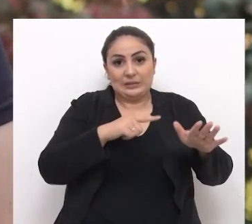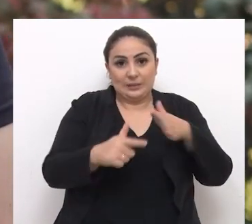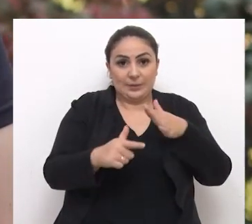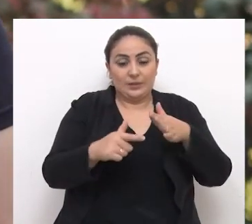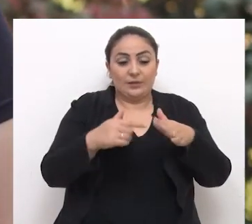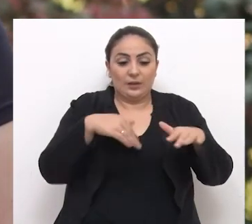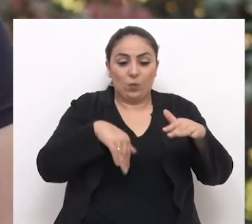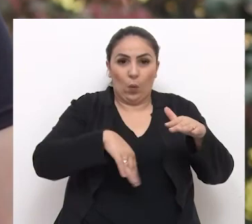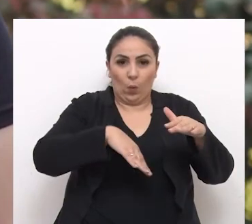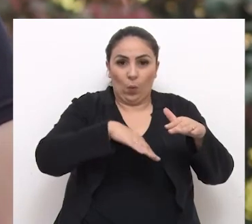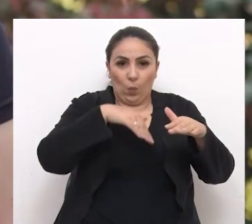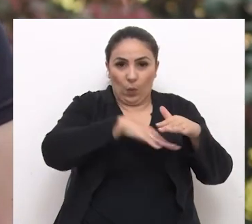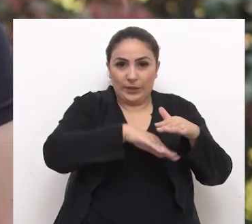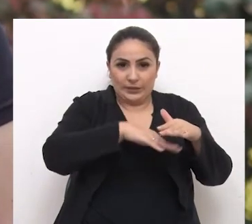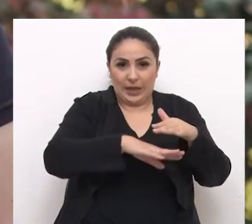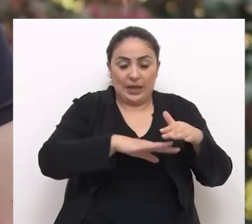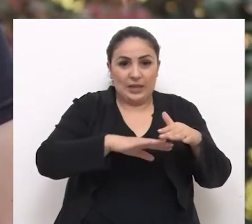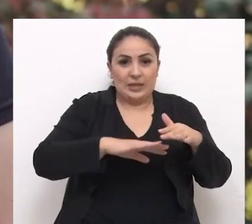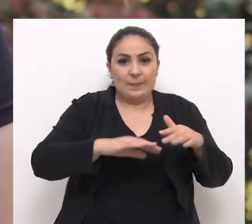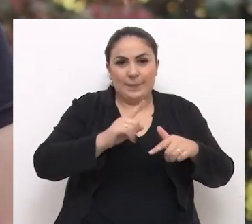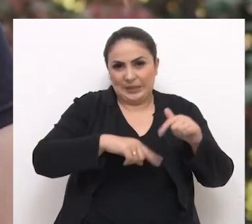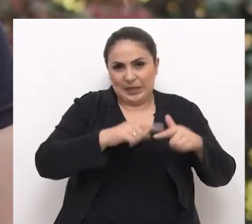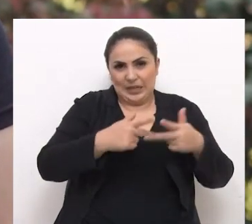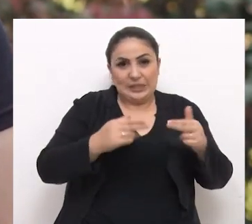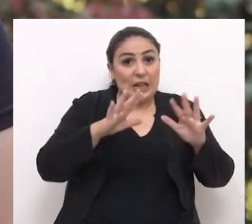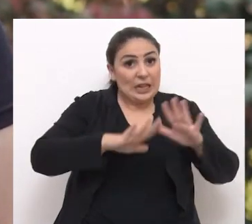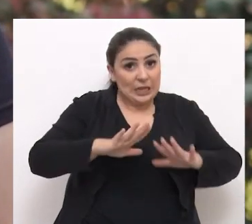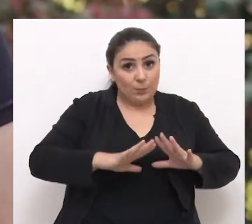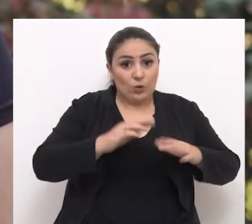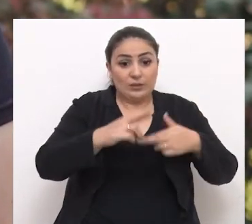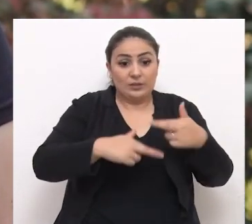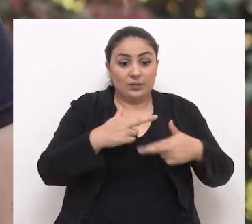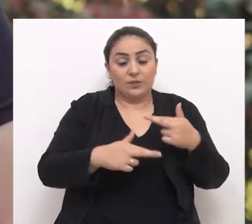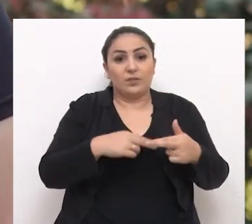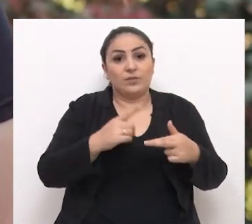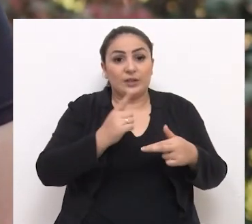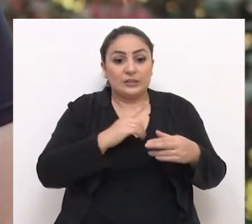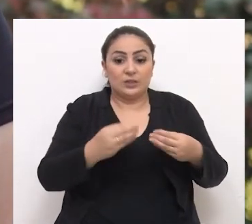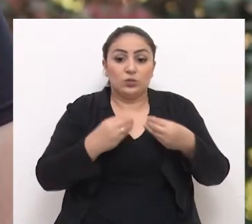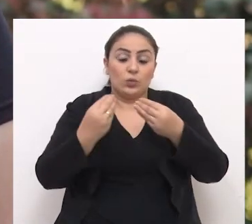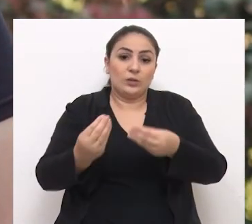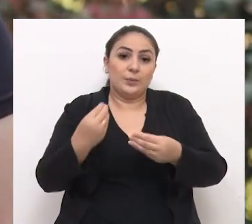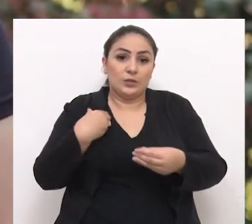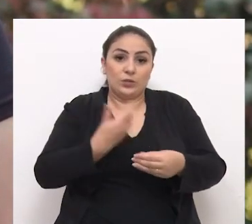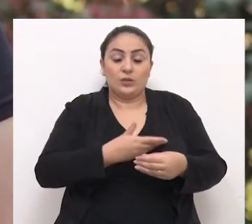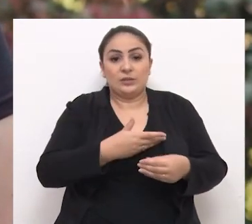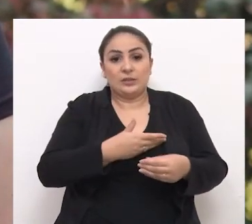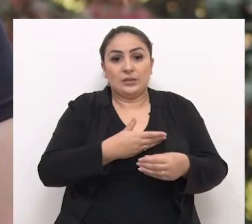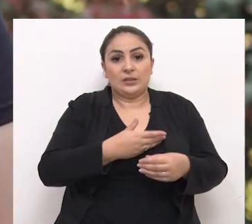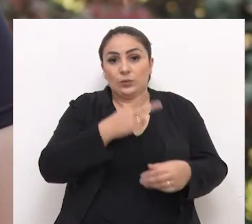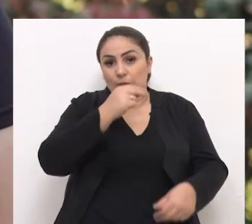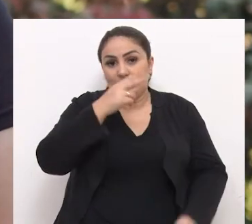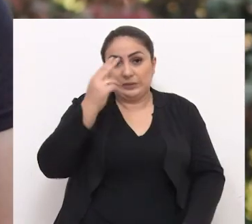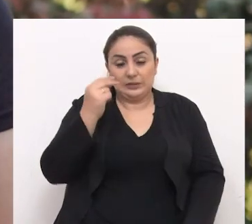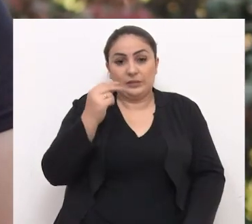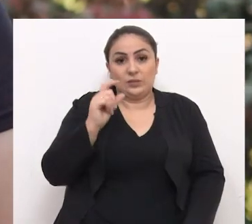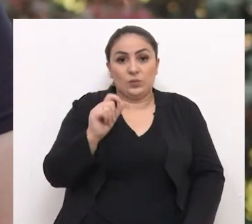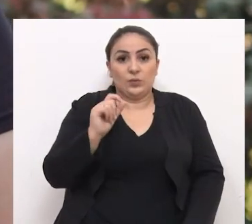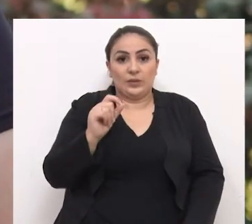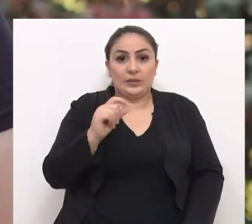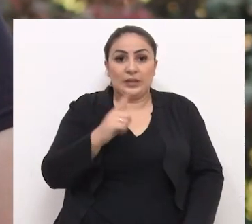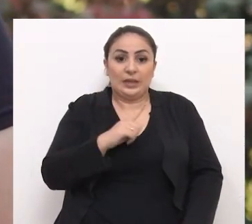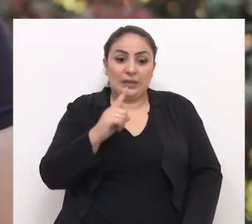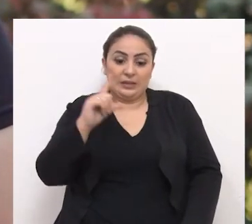durante a semana, vai acumular esses resíduos limpos e recicláveis durante a semana, vão ser doados para nossas cooperativas do